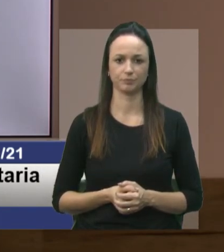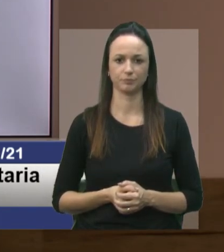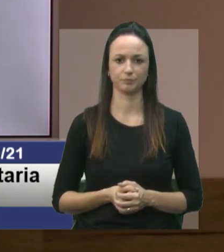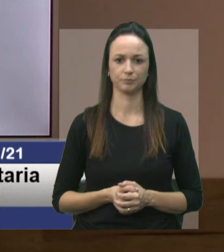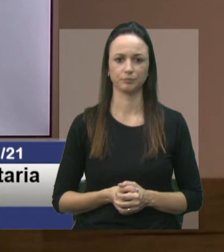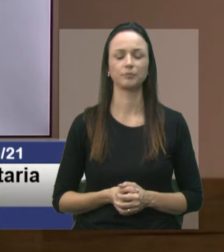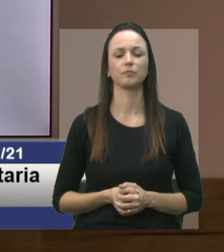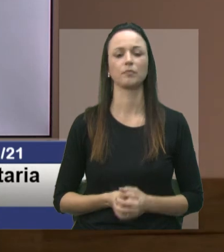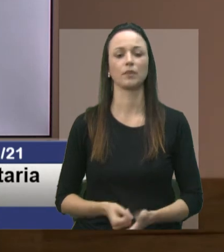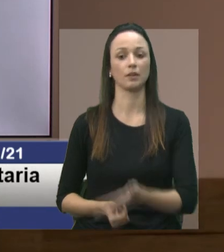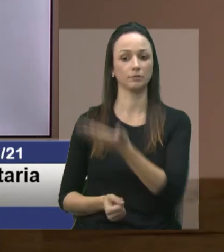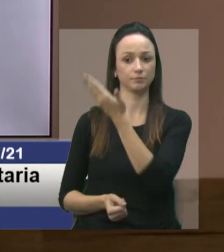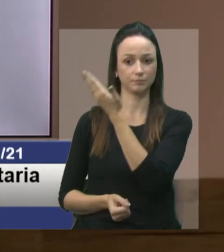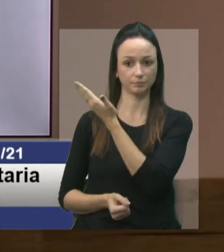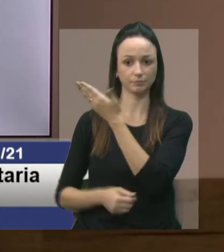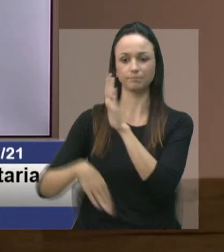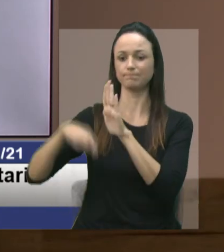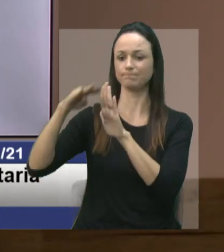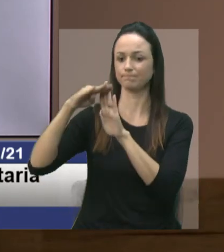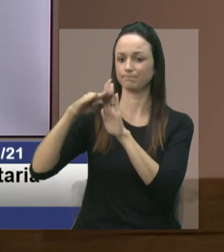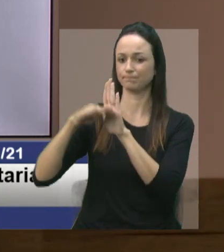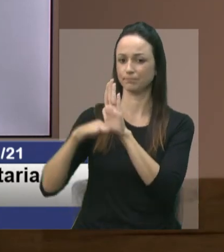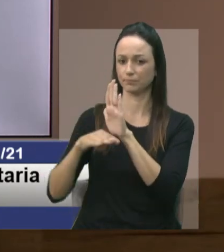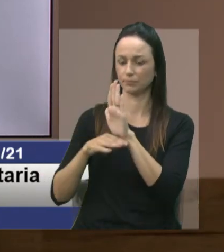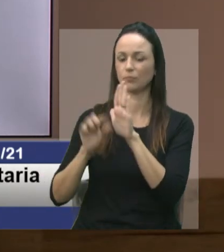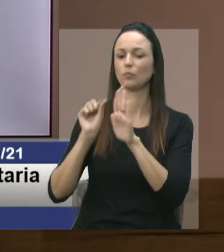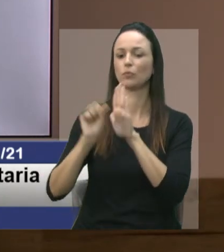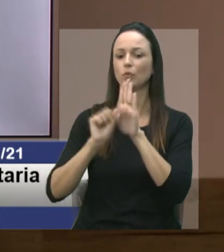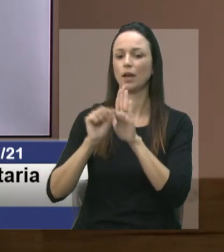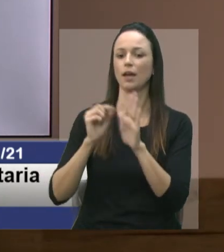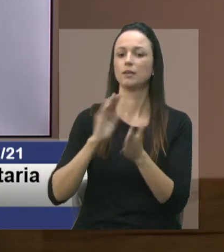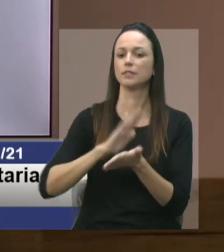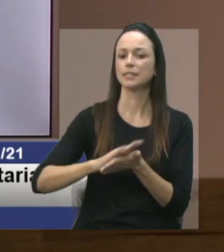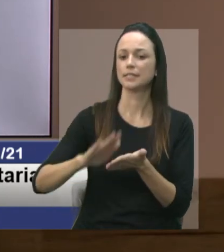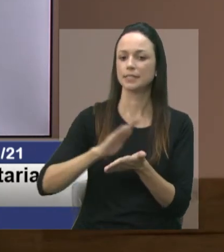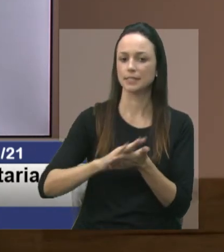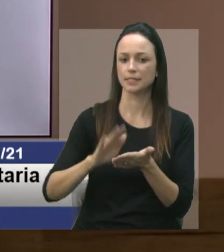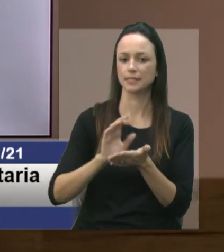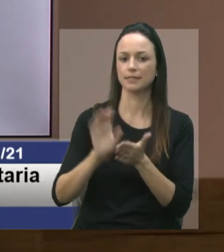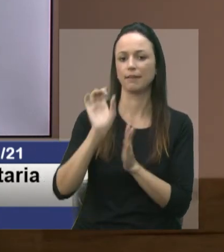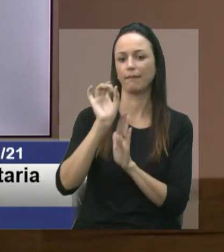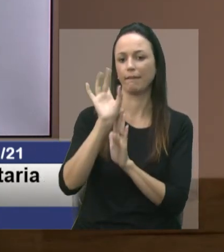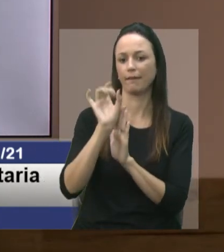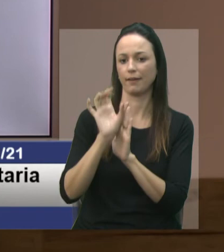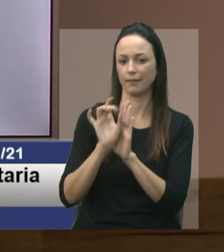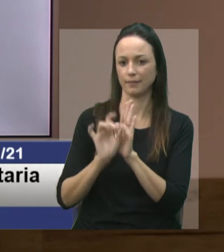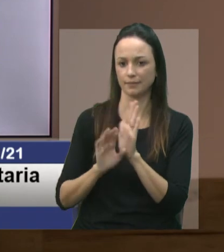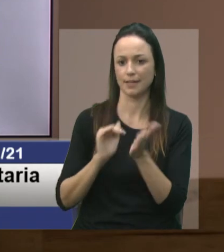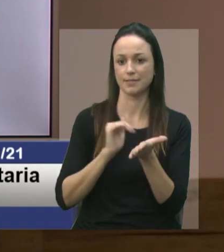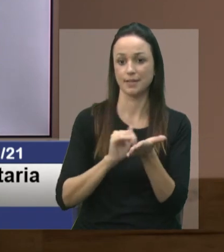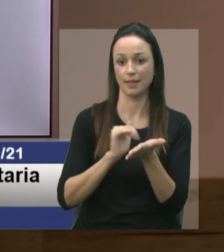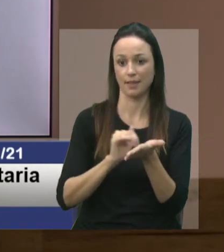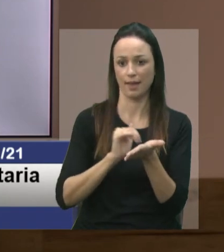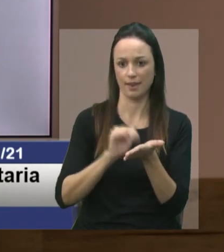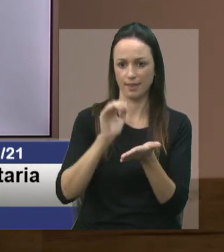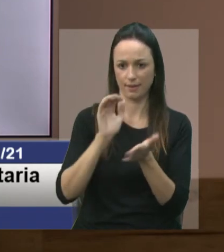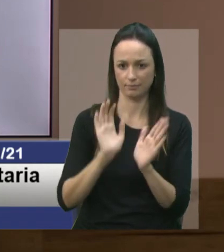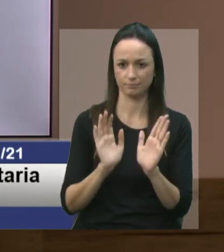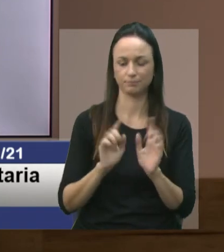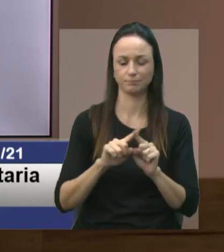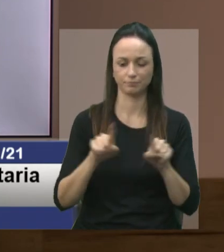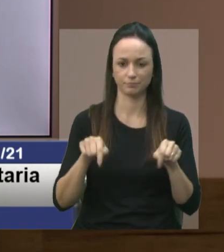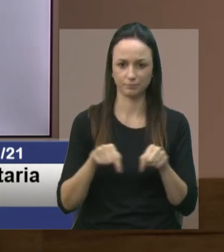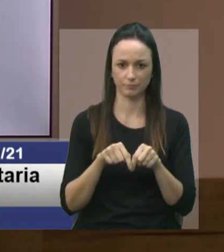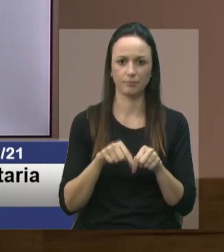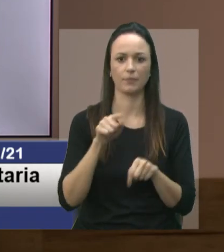Aqui a gente traz um total de despesa por unidade executora, né, por secretaria. Gabinete do